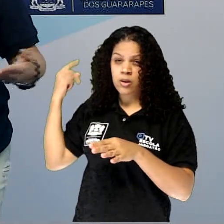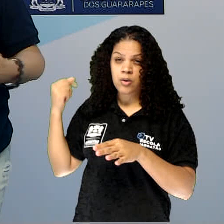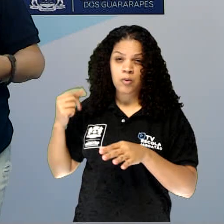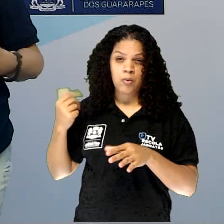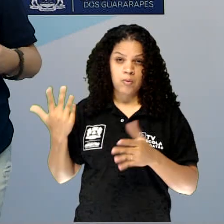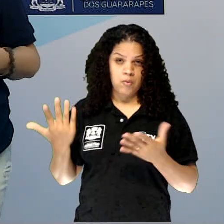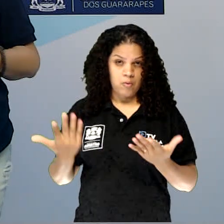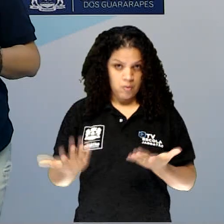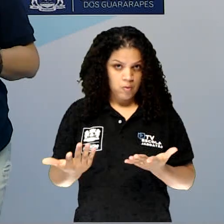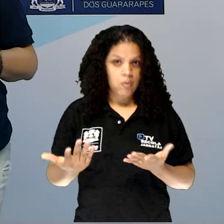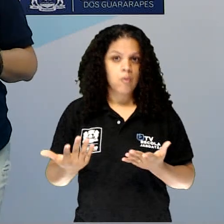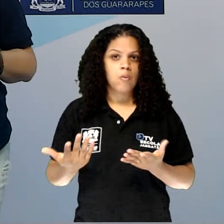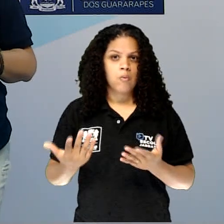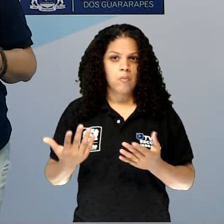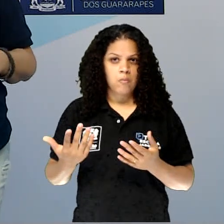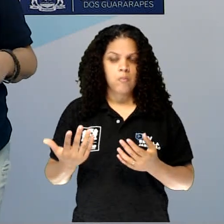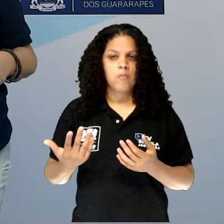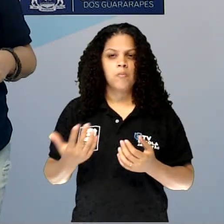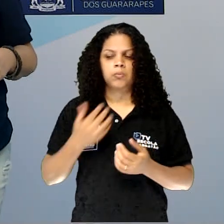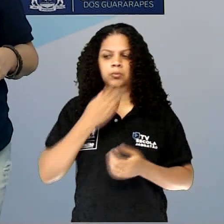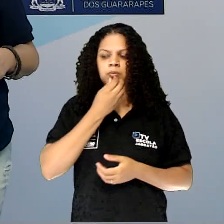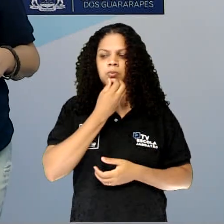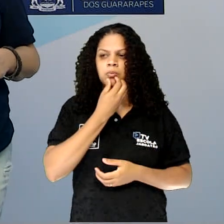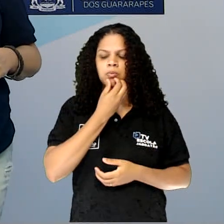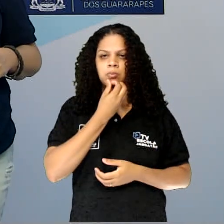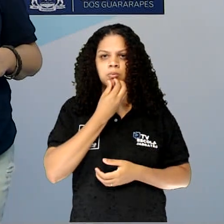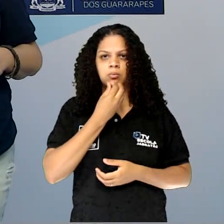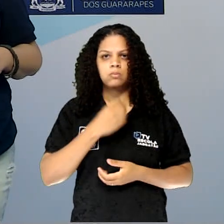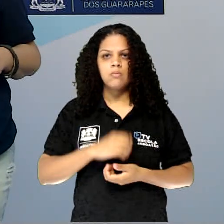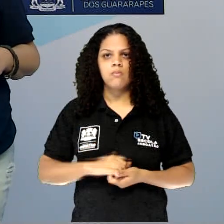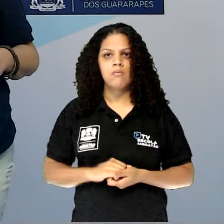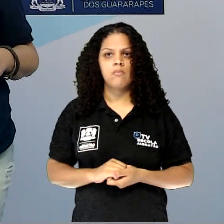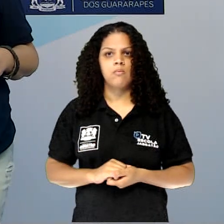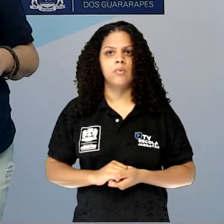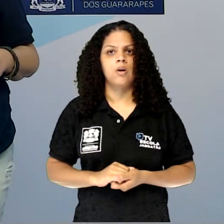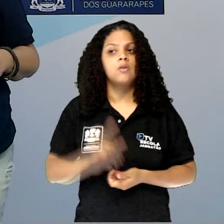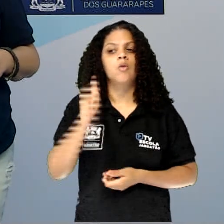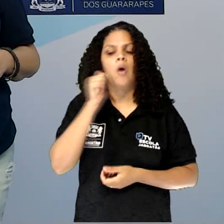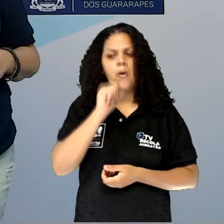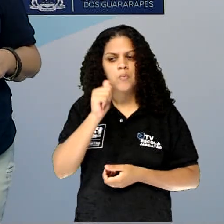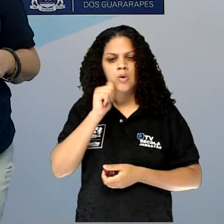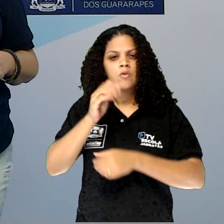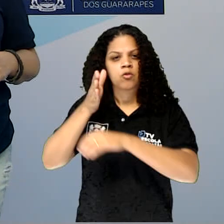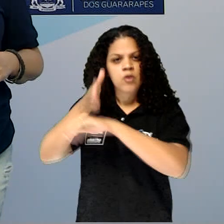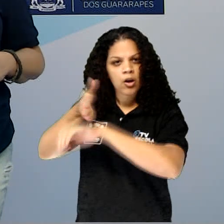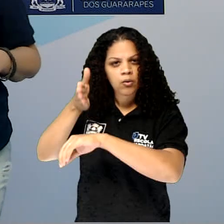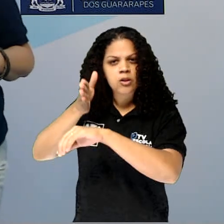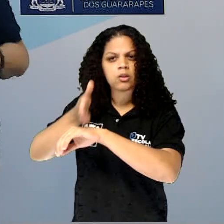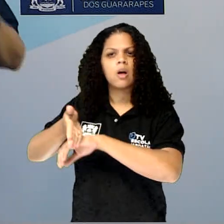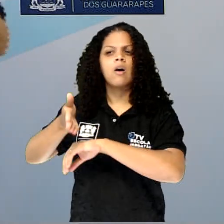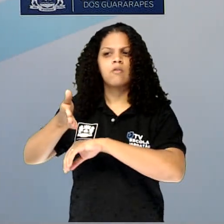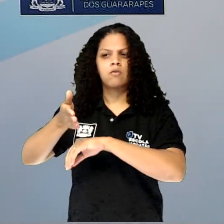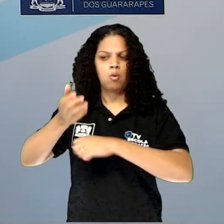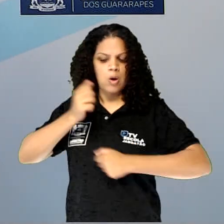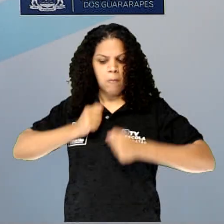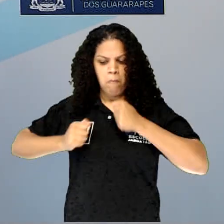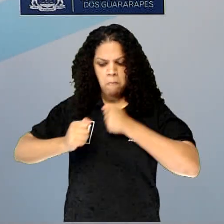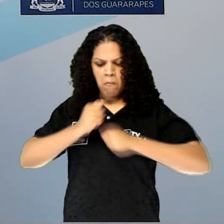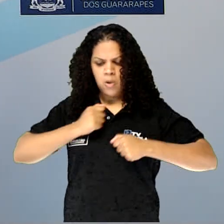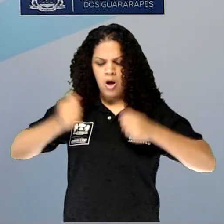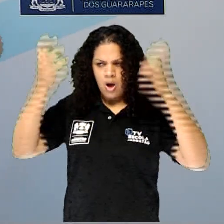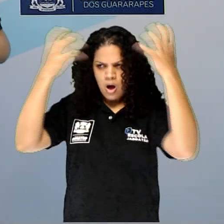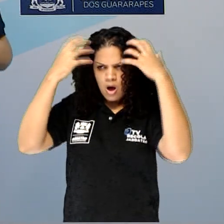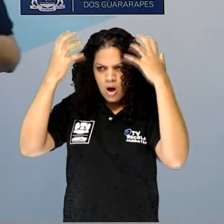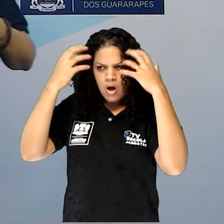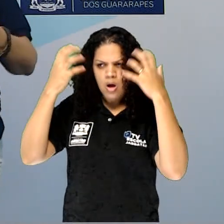generalizando aqui a sociedade. Frequentavam banhos públicos. e sozinhas. Diferente das gregas,